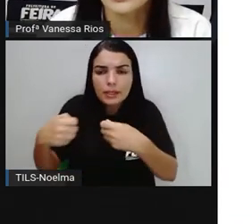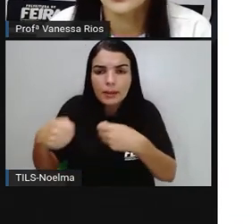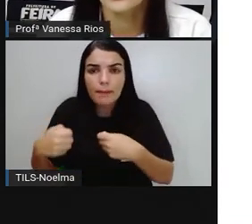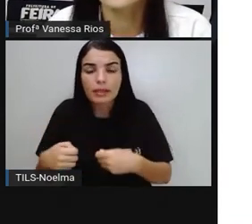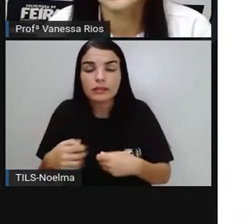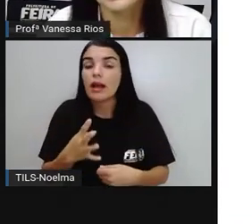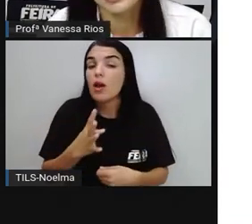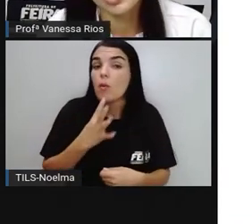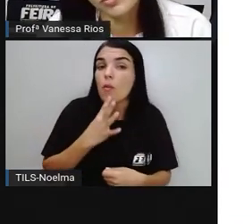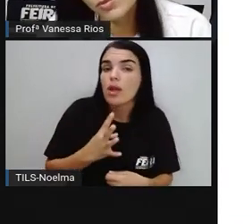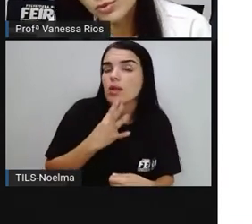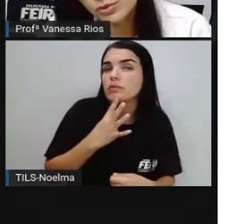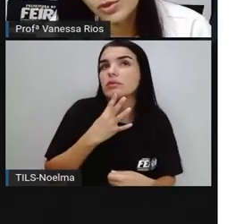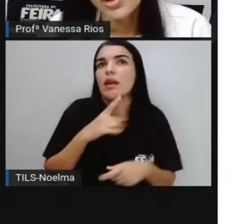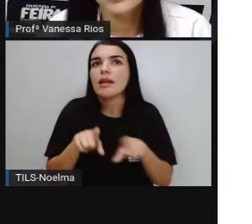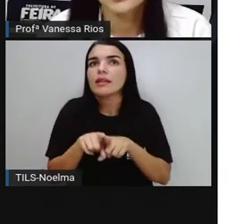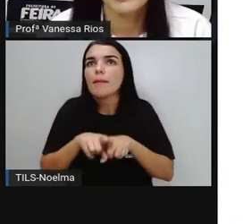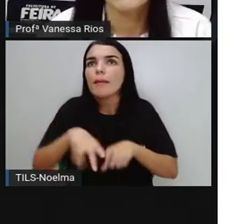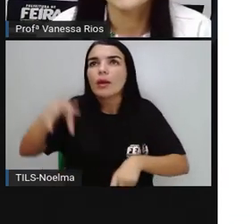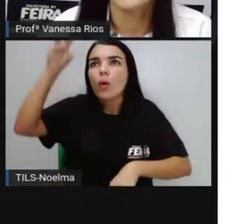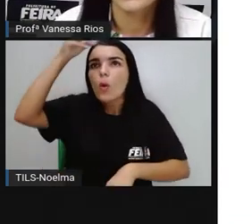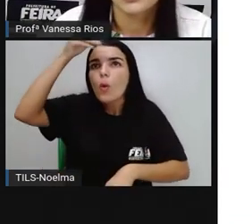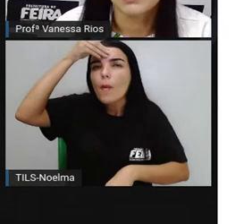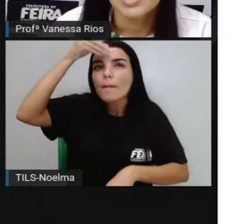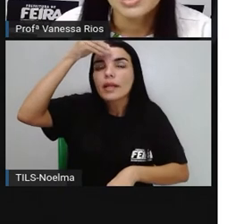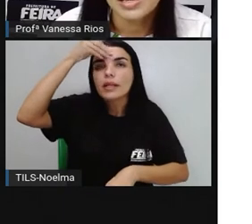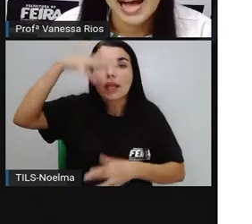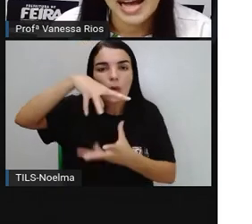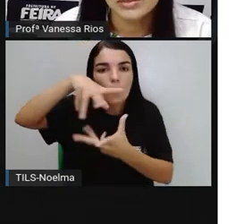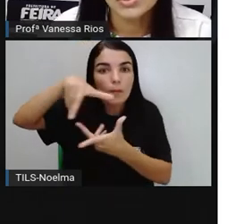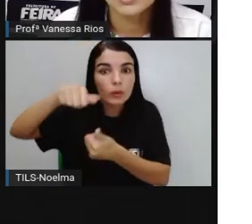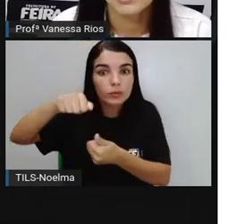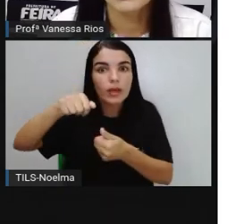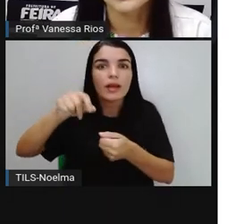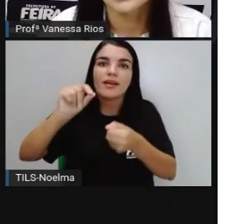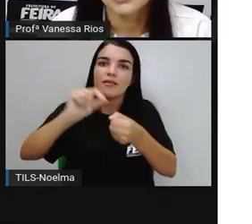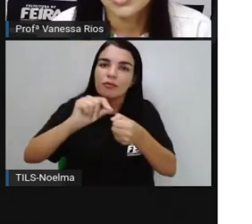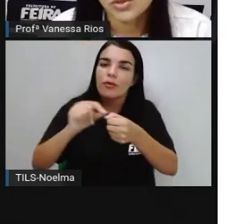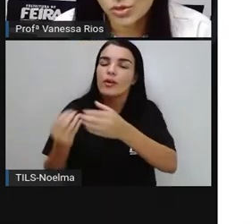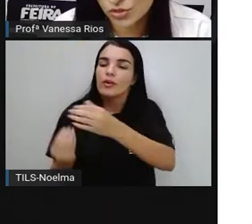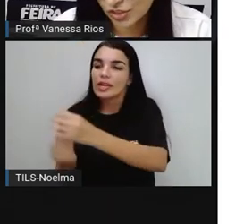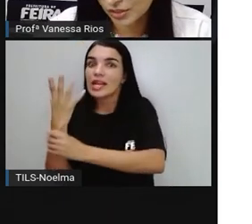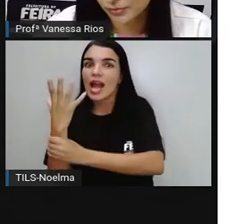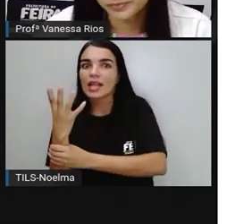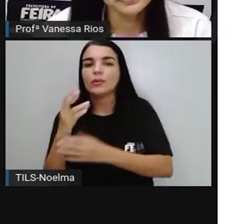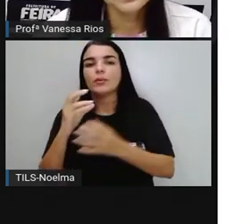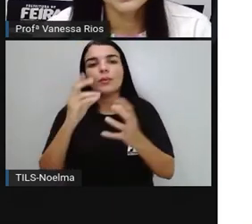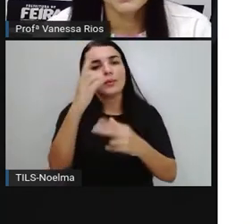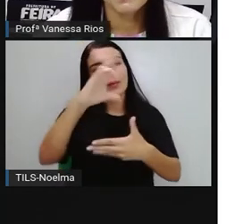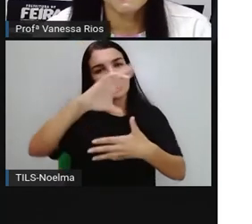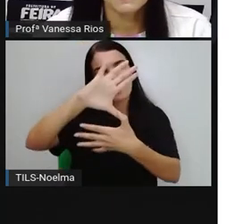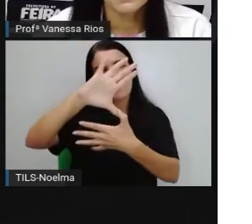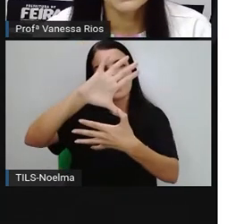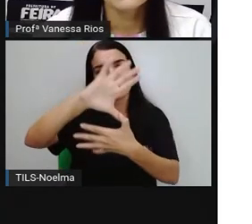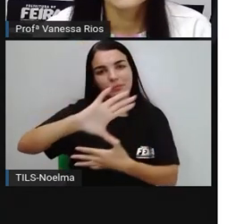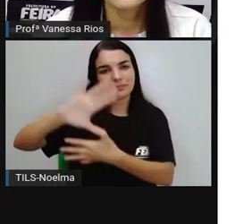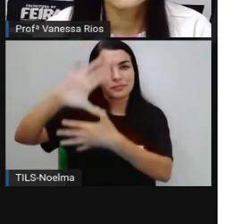conhecer, em compreender o mundo, os mapas foram criados, os mapas surgiram.